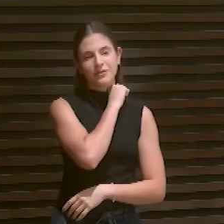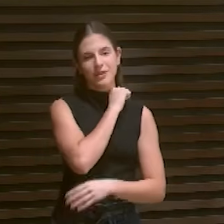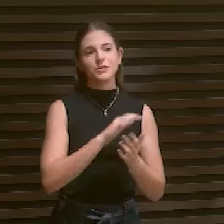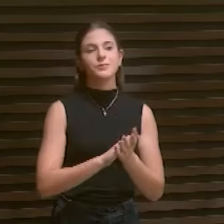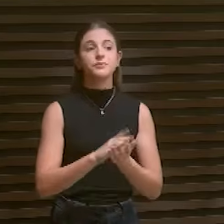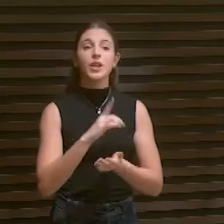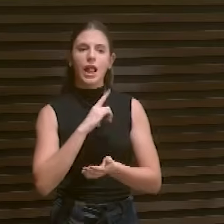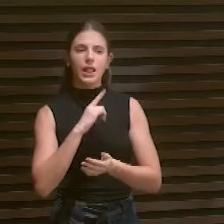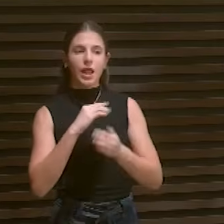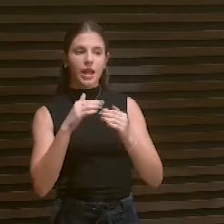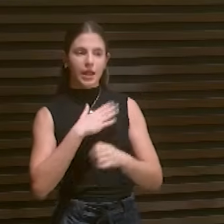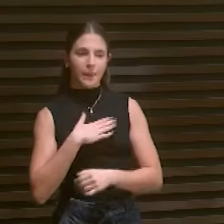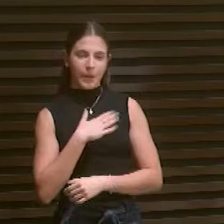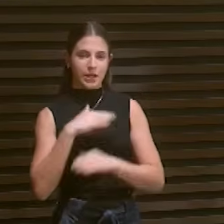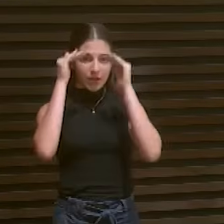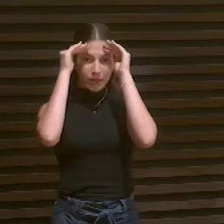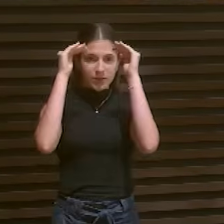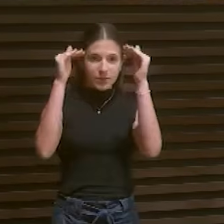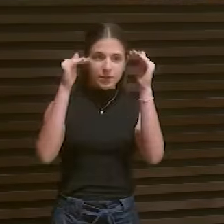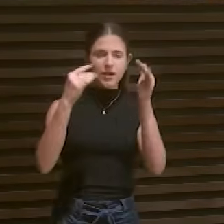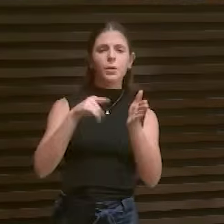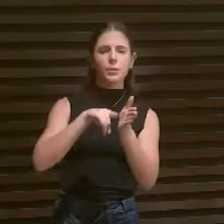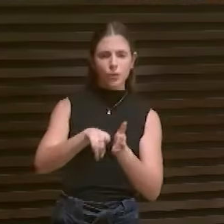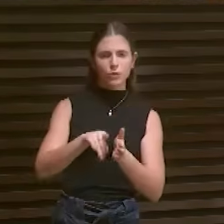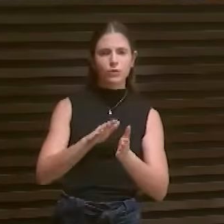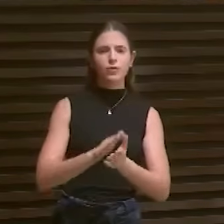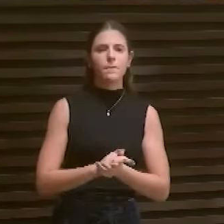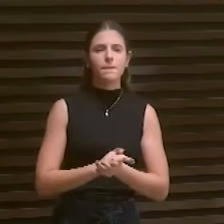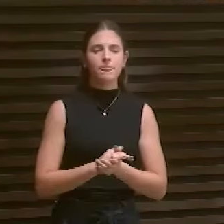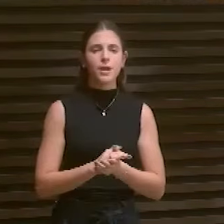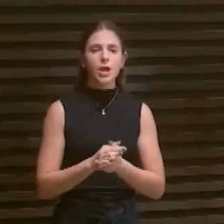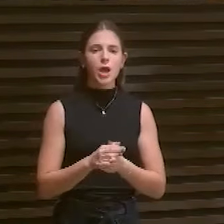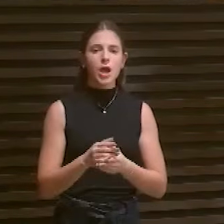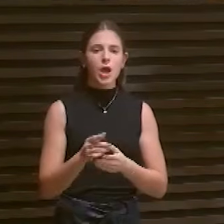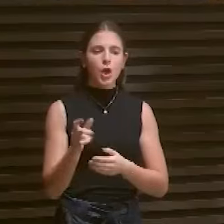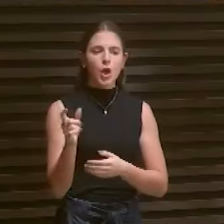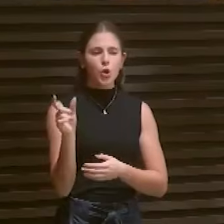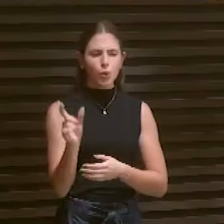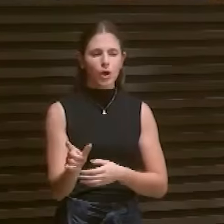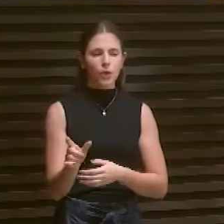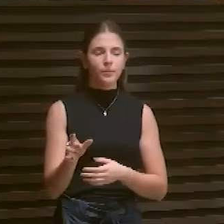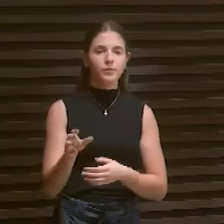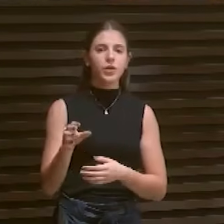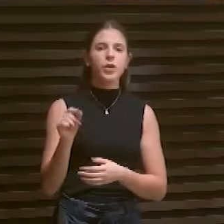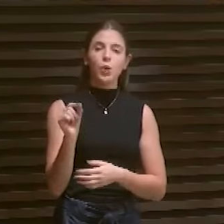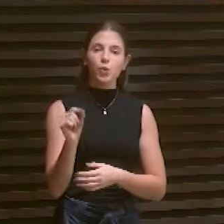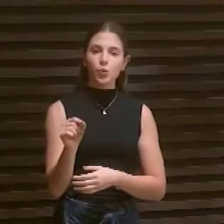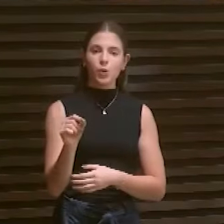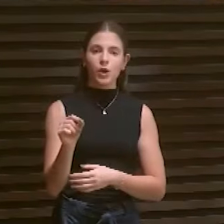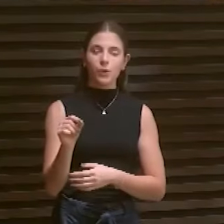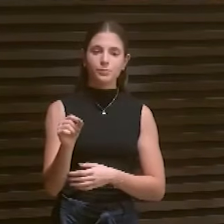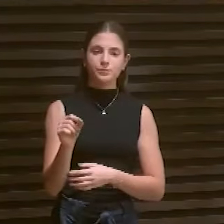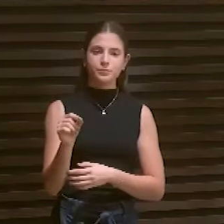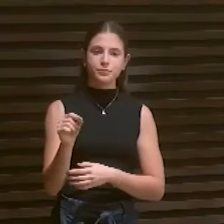prazer na obediência, eu pergunto a vocês, qual é o papel que